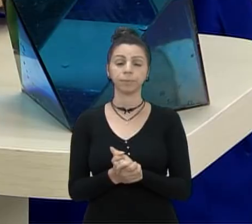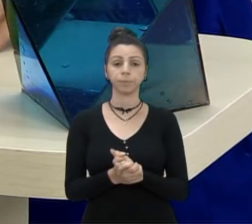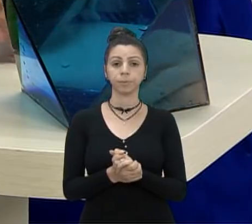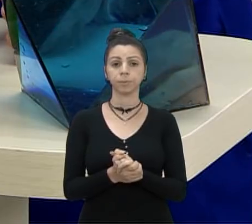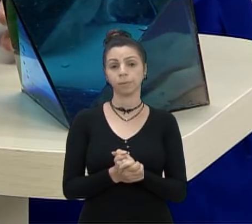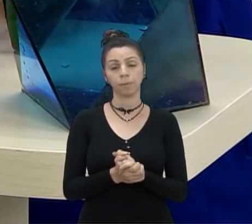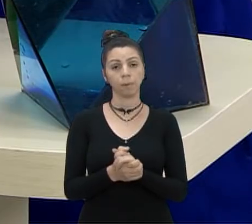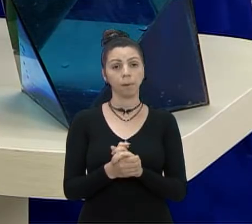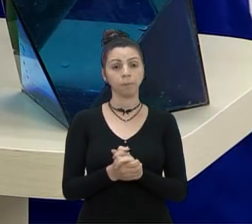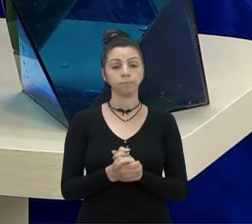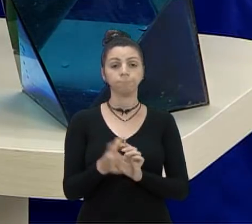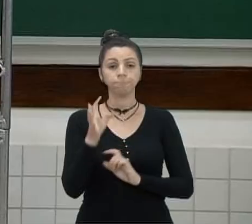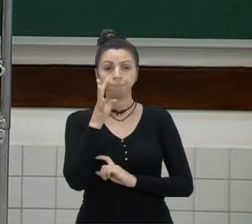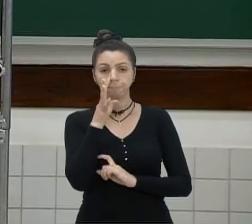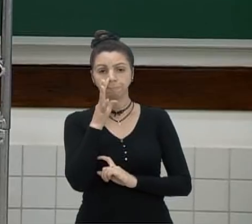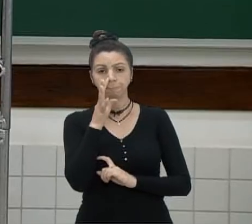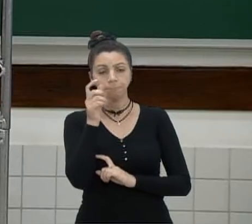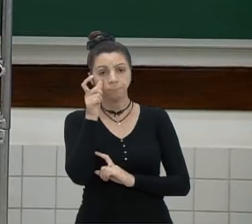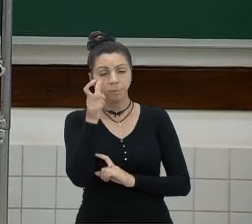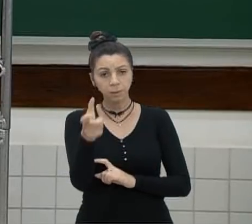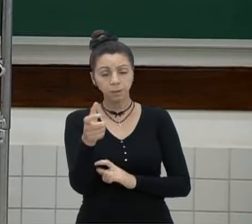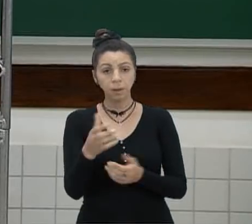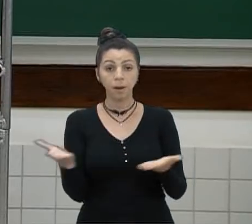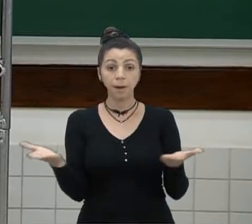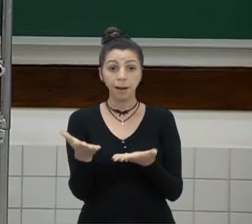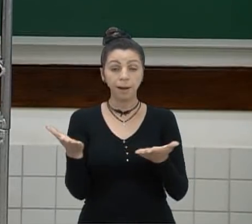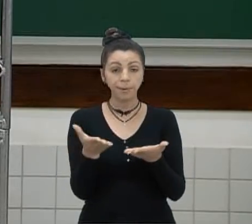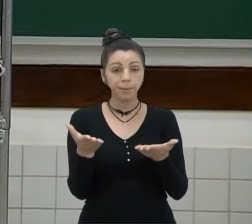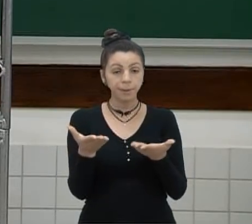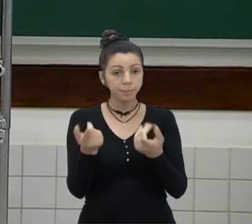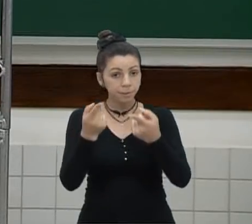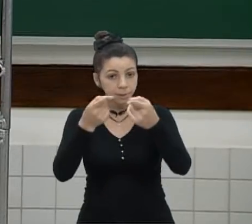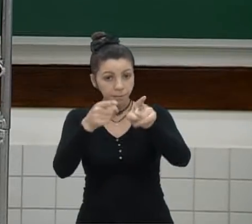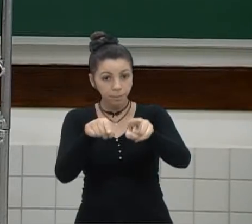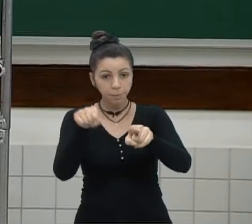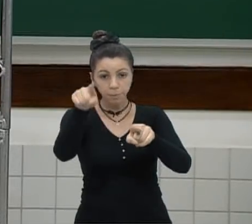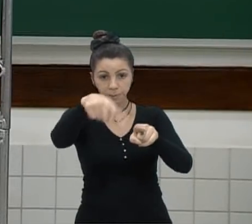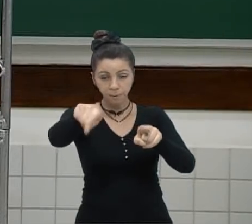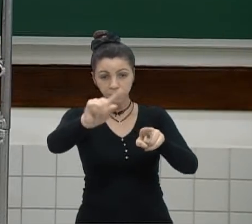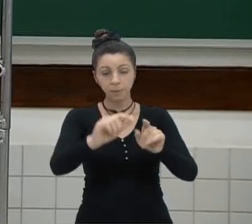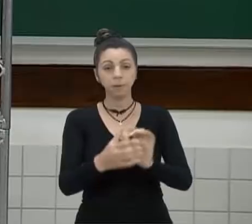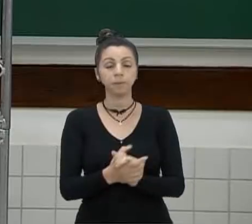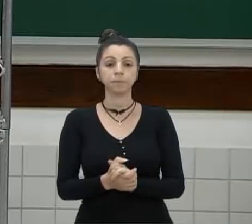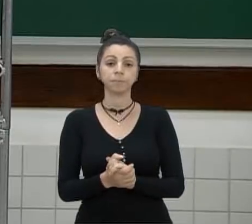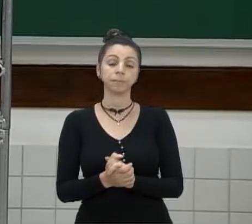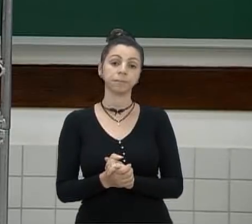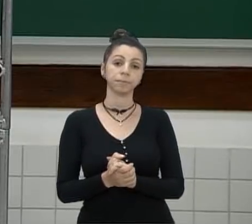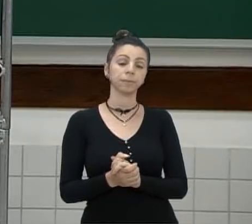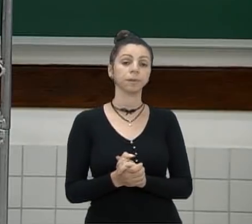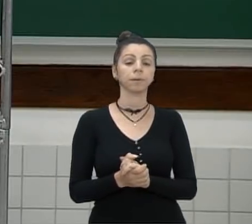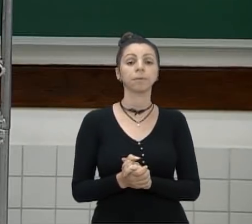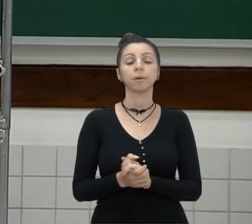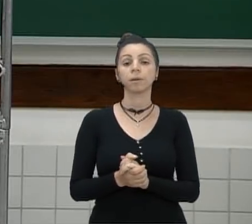que interessante. E agora eu vou lançar um desafio para vocês. Que tal vocês pegarem alguns recipientes de